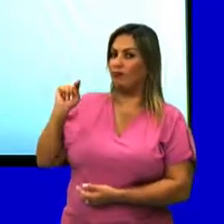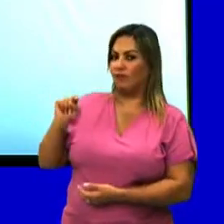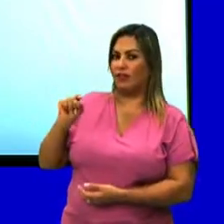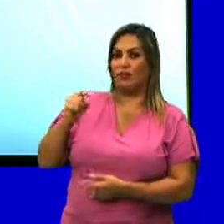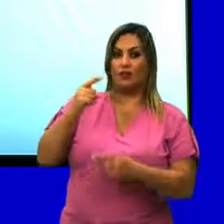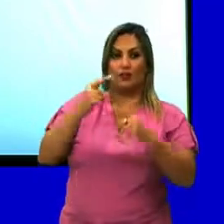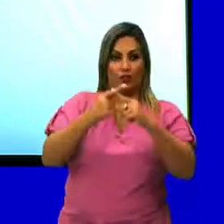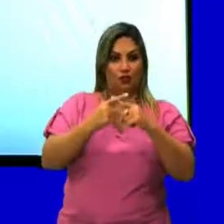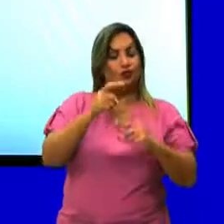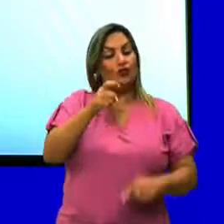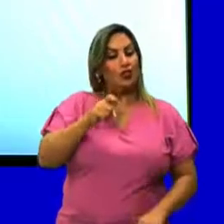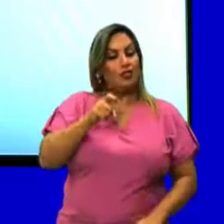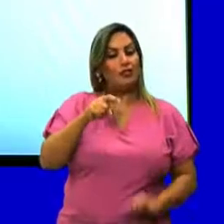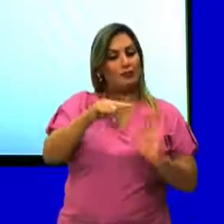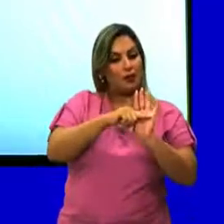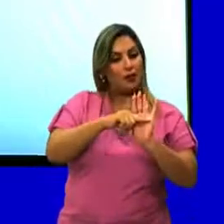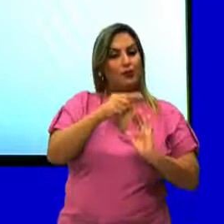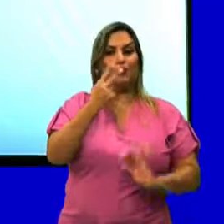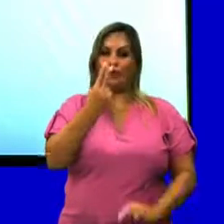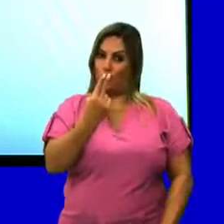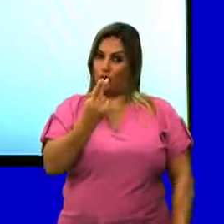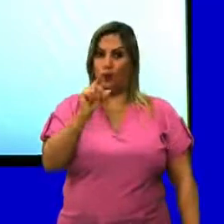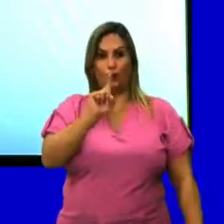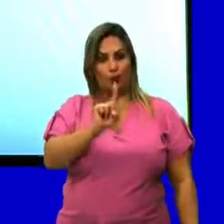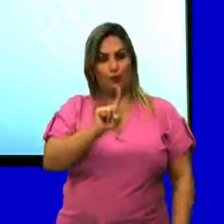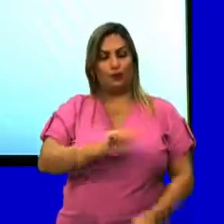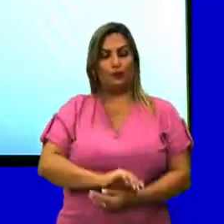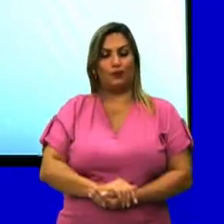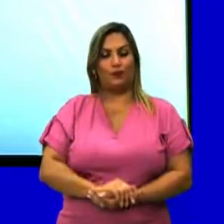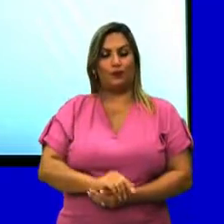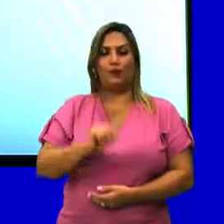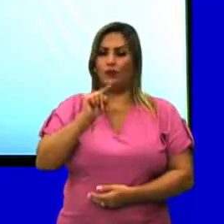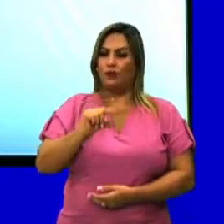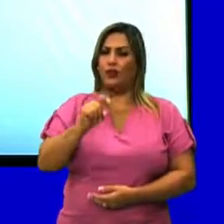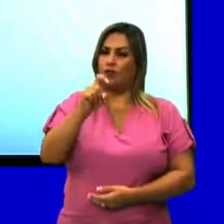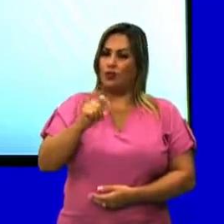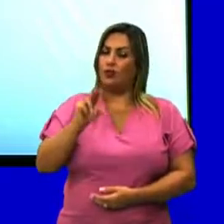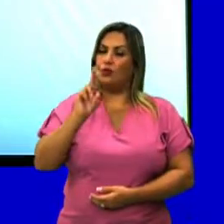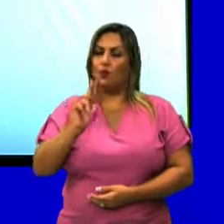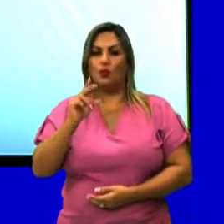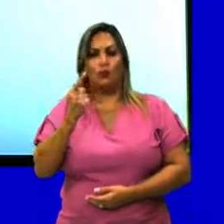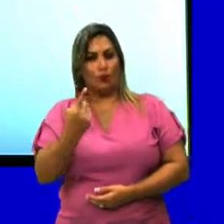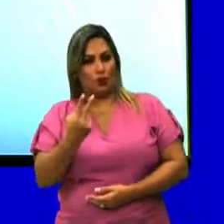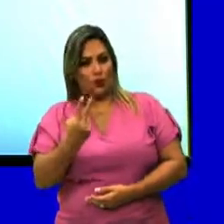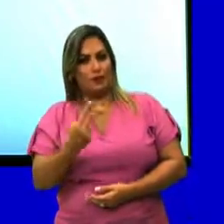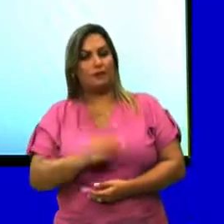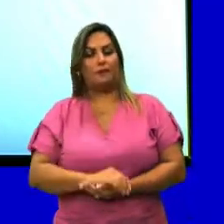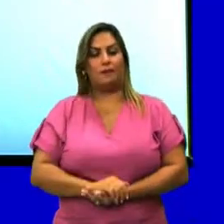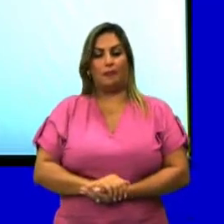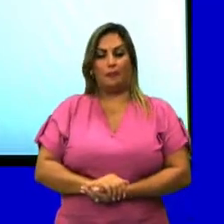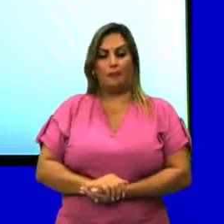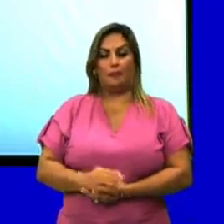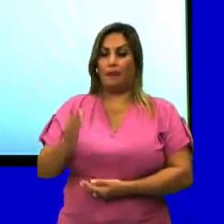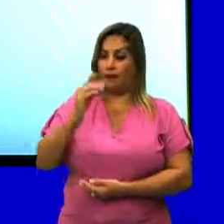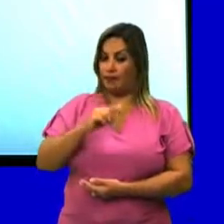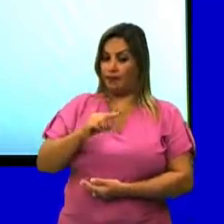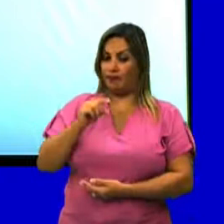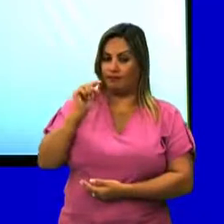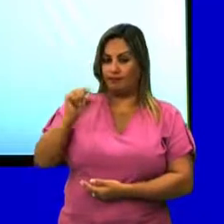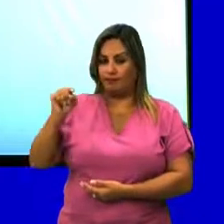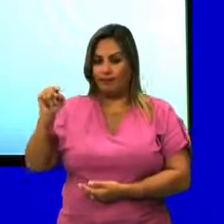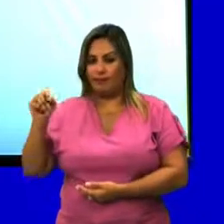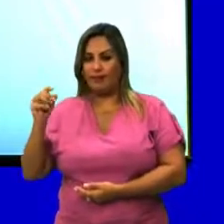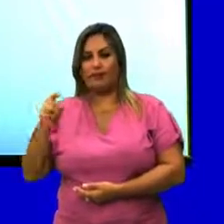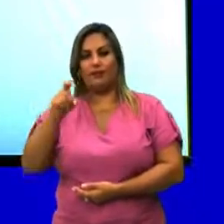x - u um XX - U2 e aqui